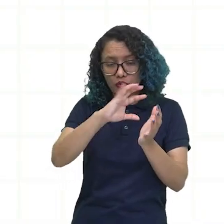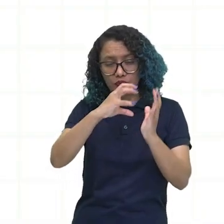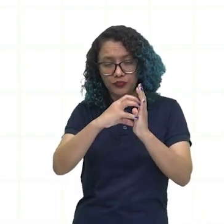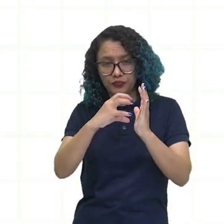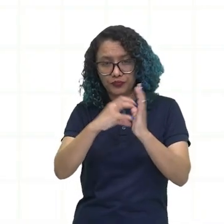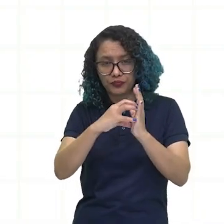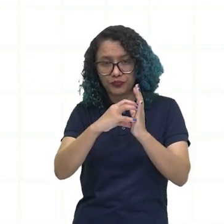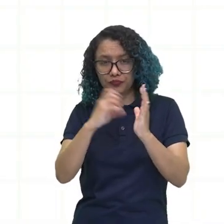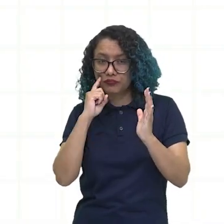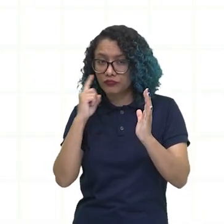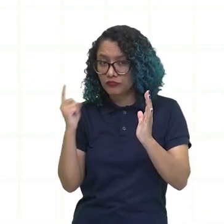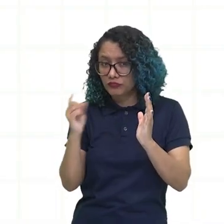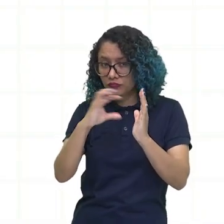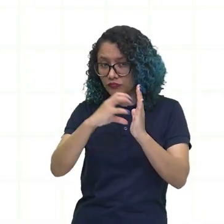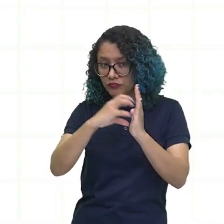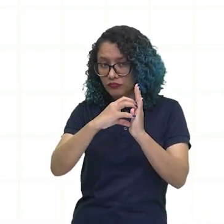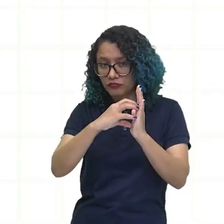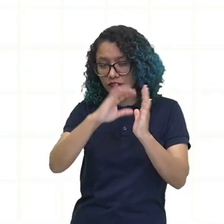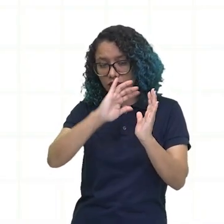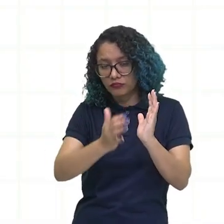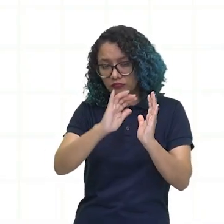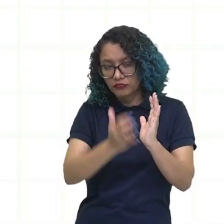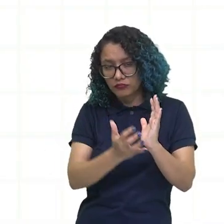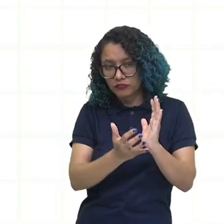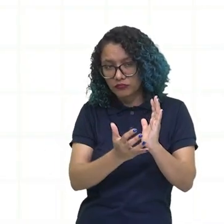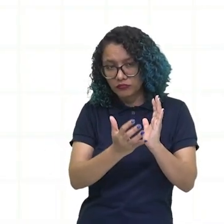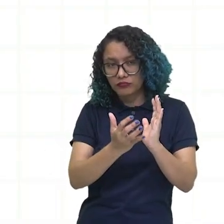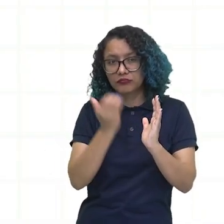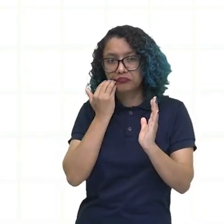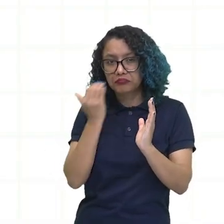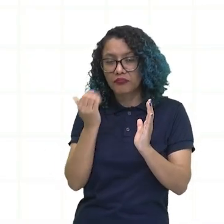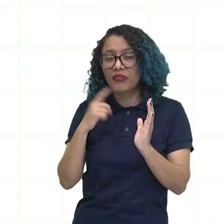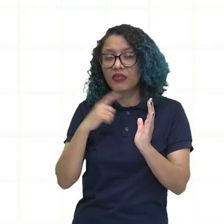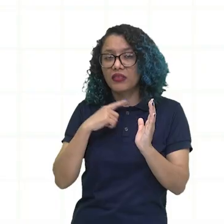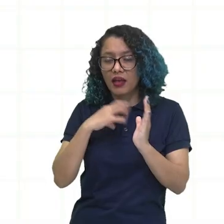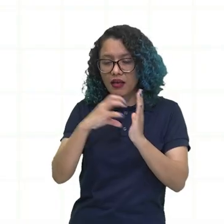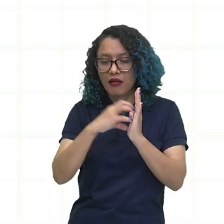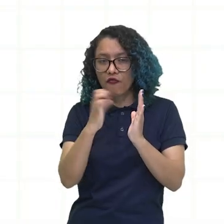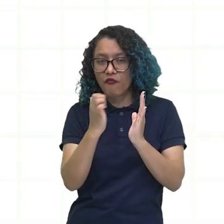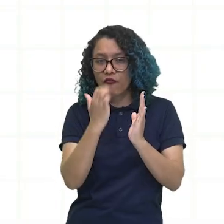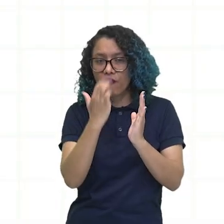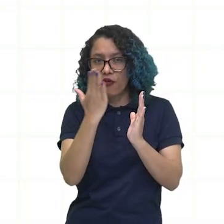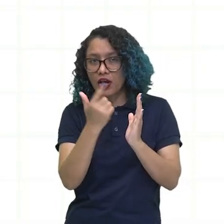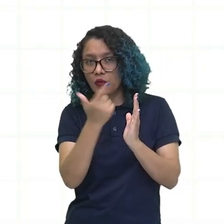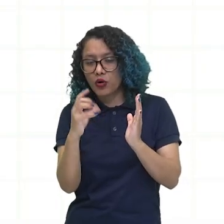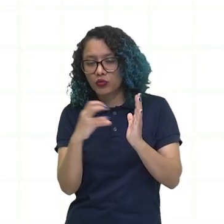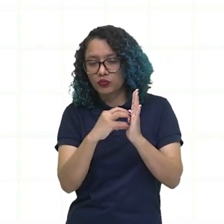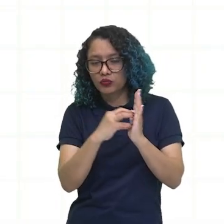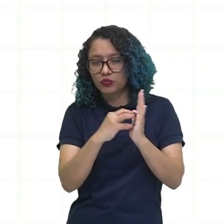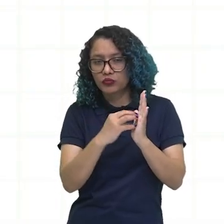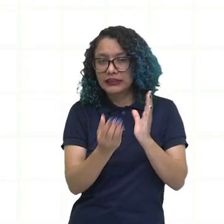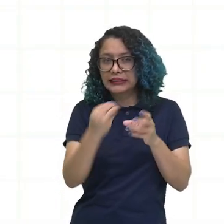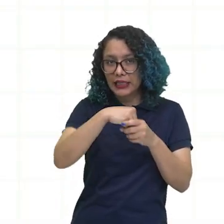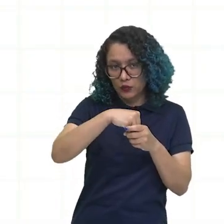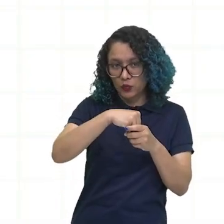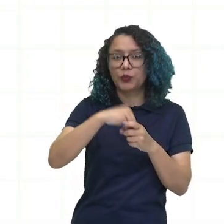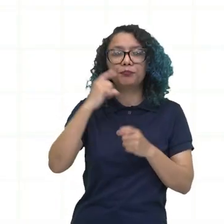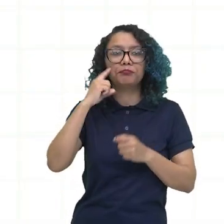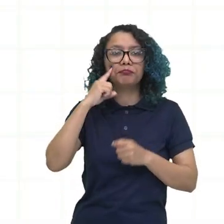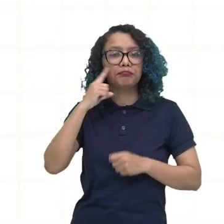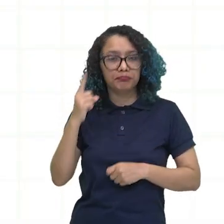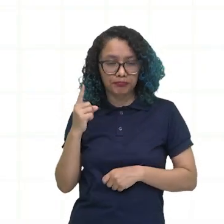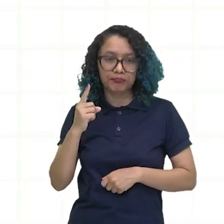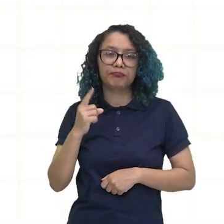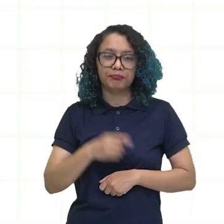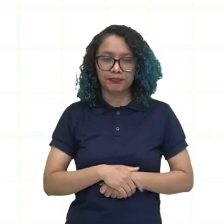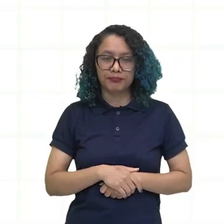que tem aqui, que nós vamos ter esse núcleo externo, e o núcleo interno,